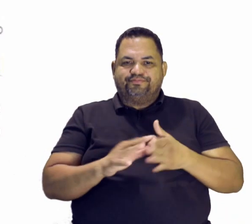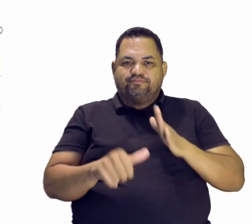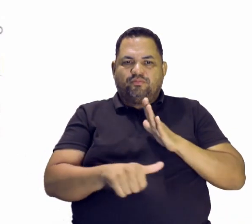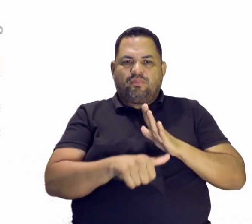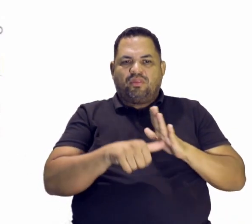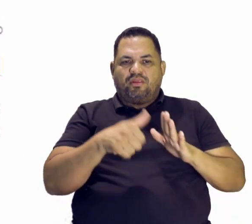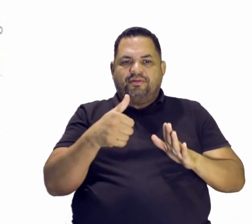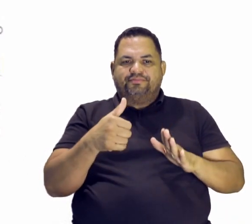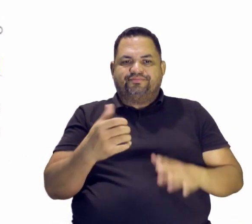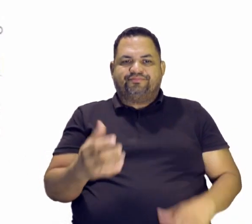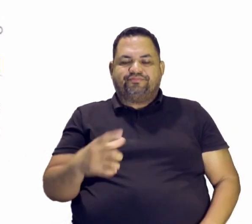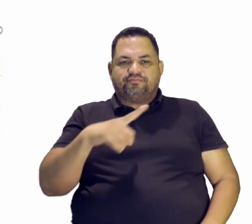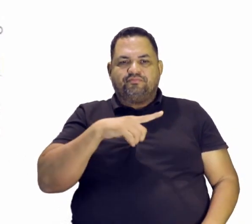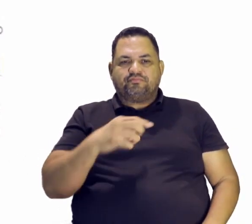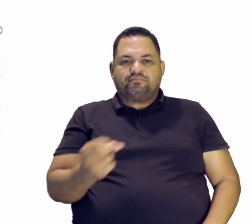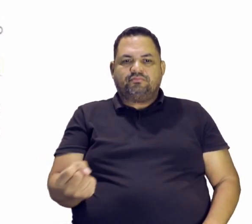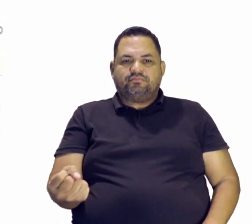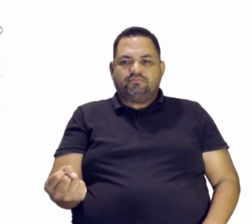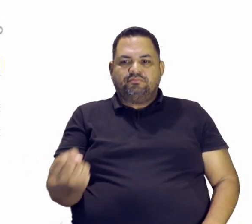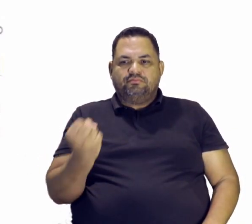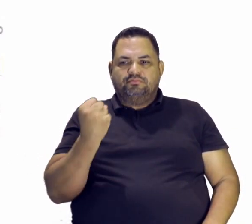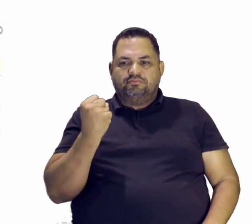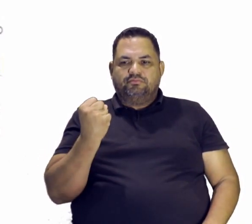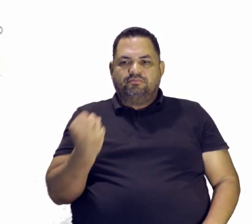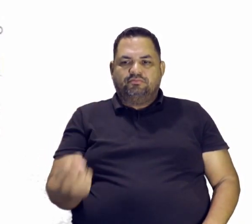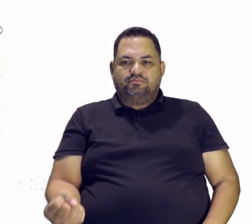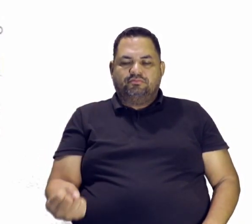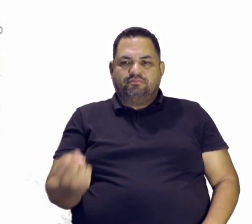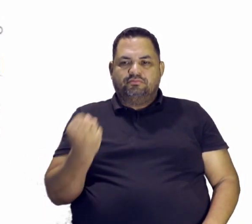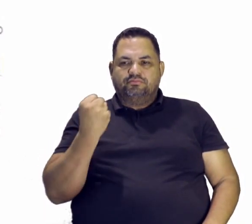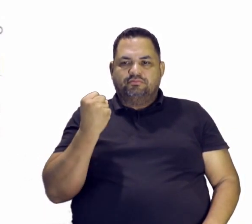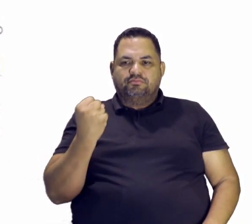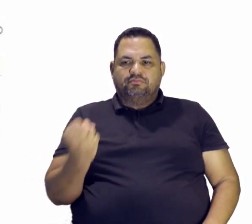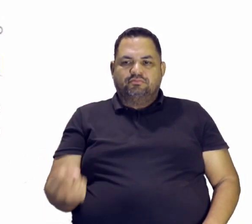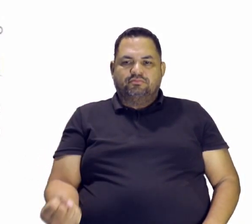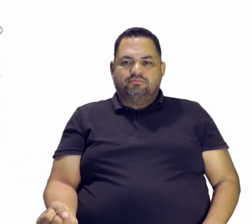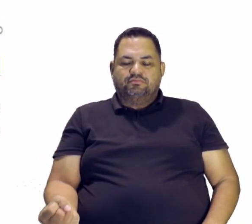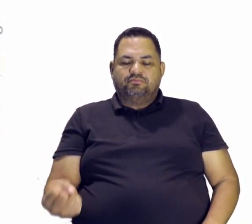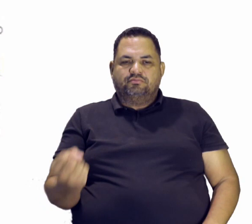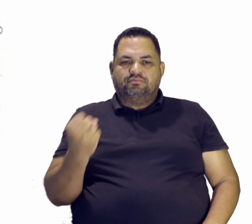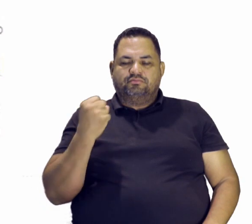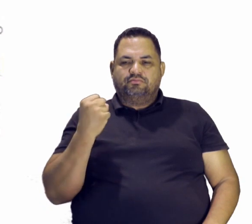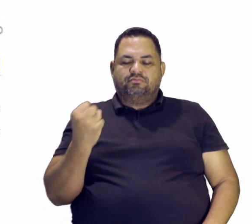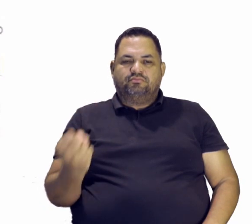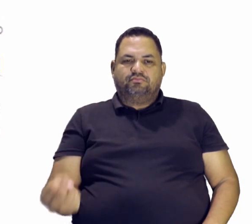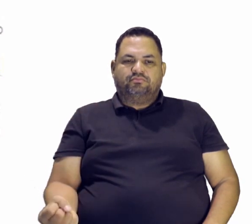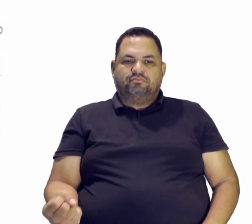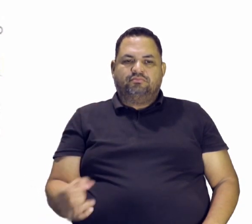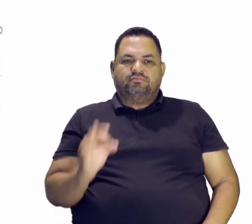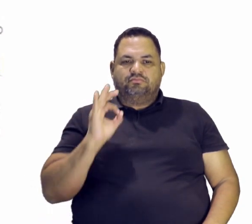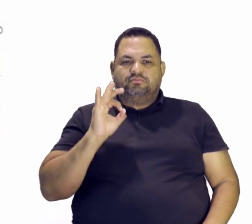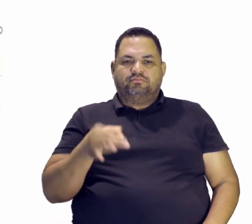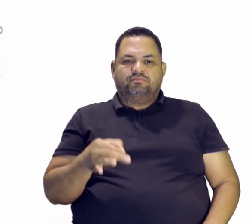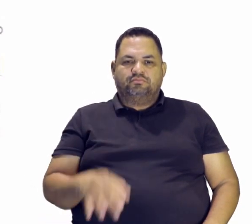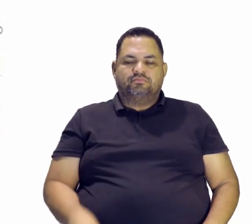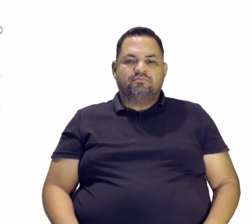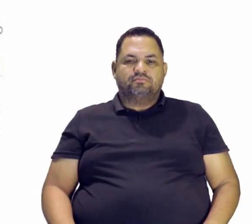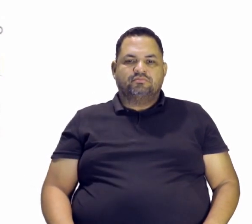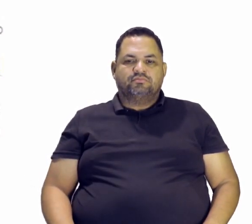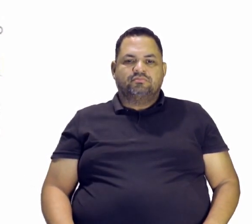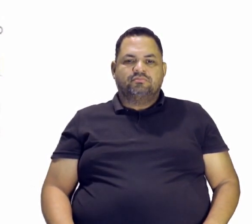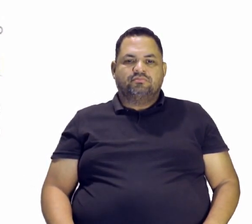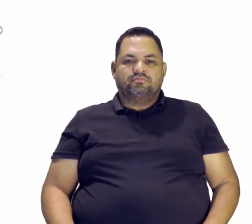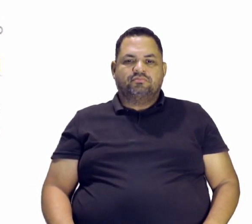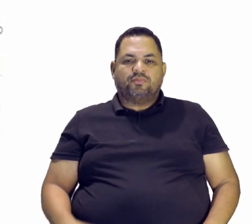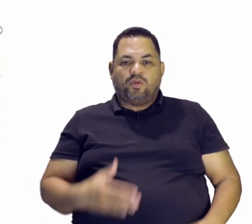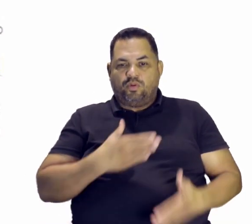na concêntrica, tem um movimento que vai e volta, contraindo e relaxando, certo? E aí eu vou ativar